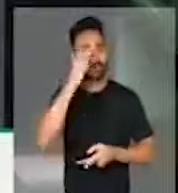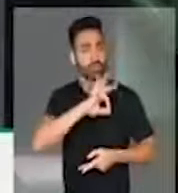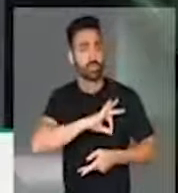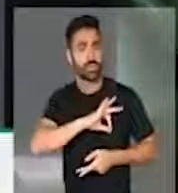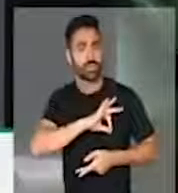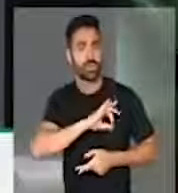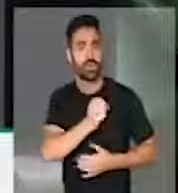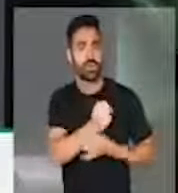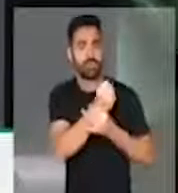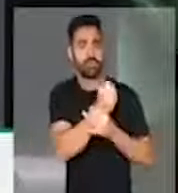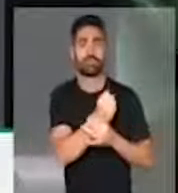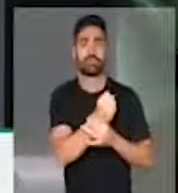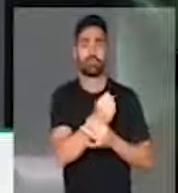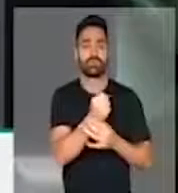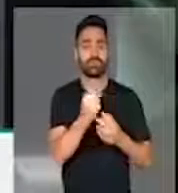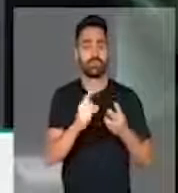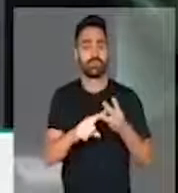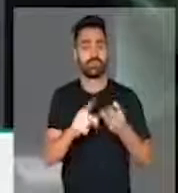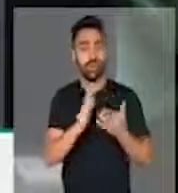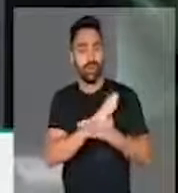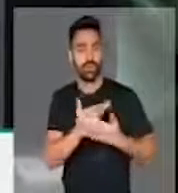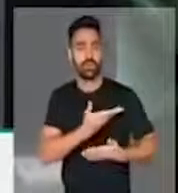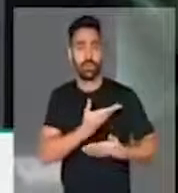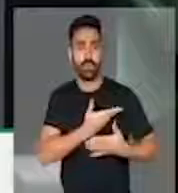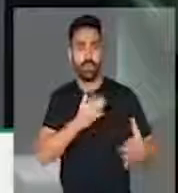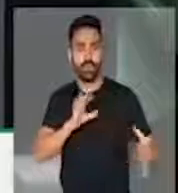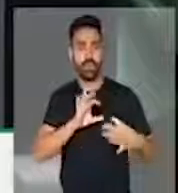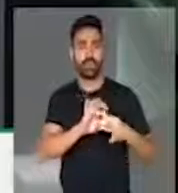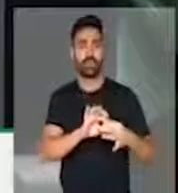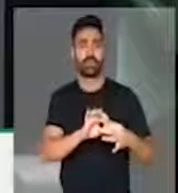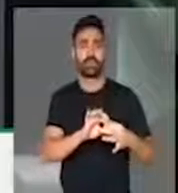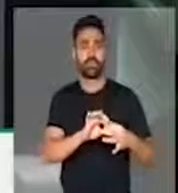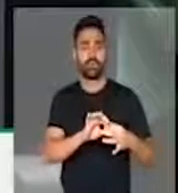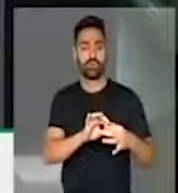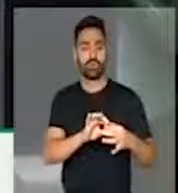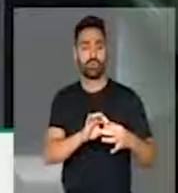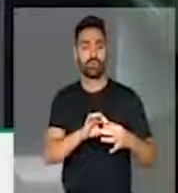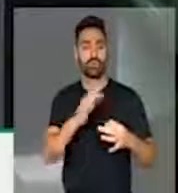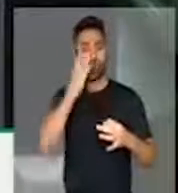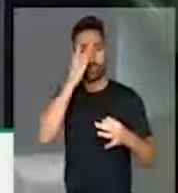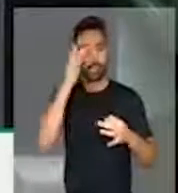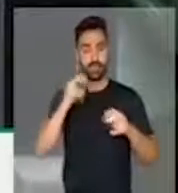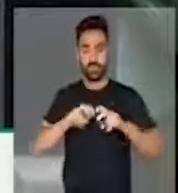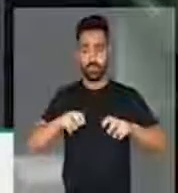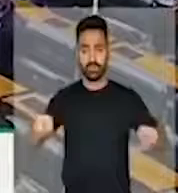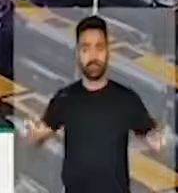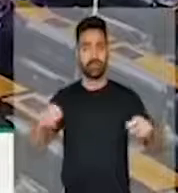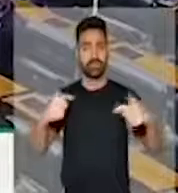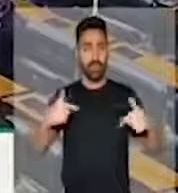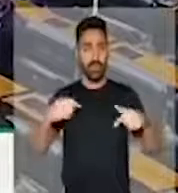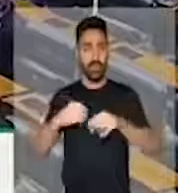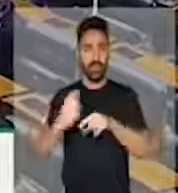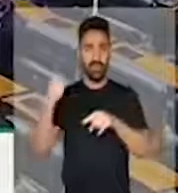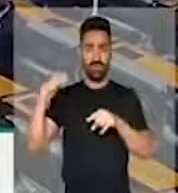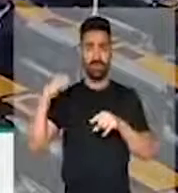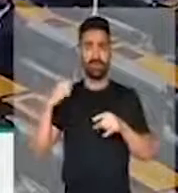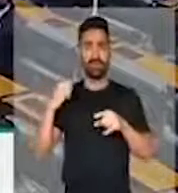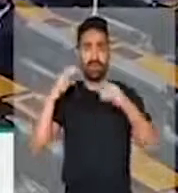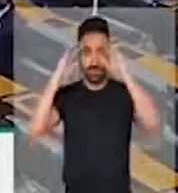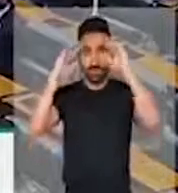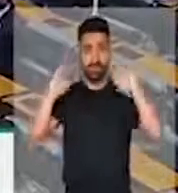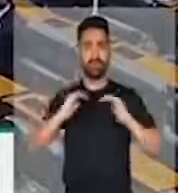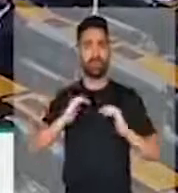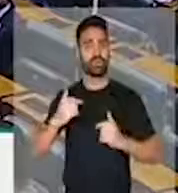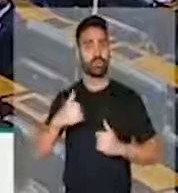casa, alguns colegas que eu fiz aqui dentro, galera da mesa, maior respeito que tem por